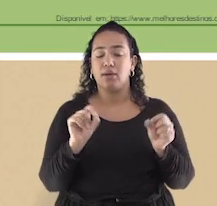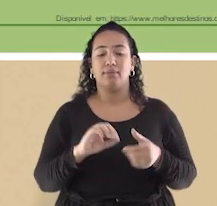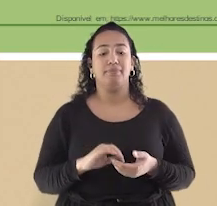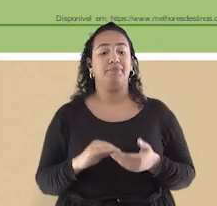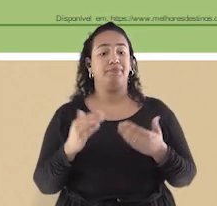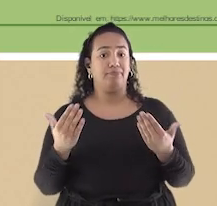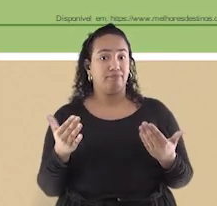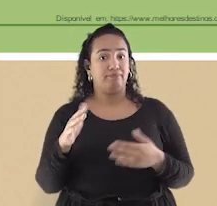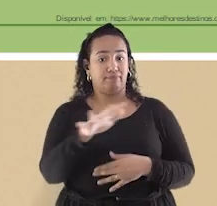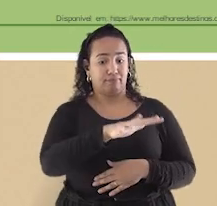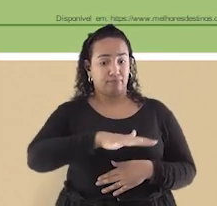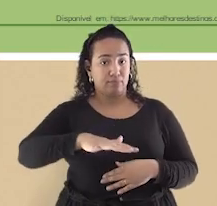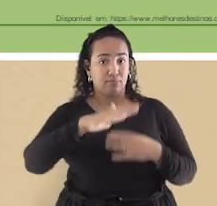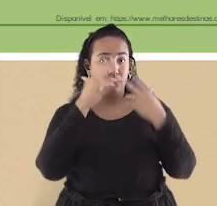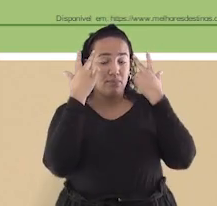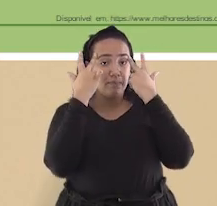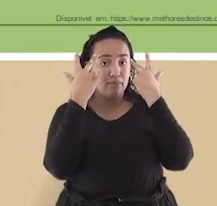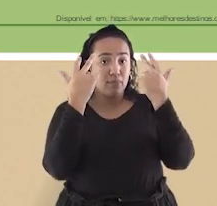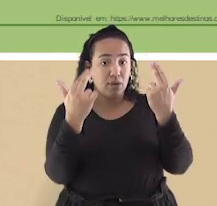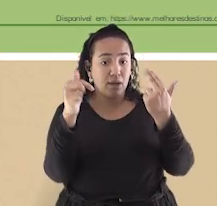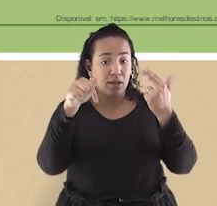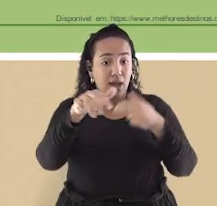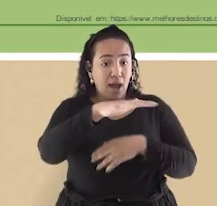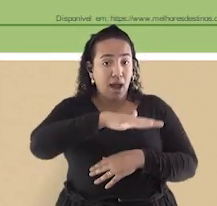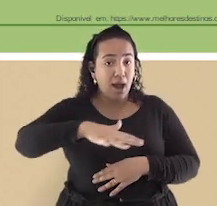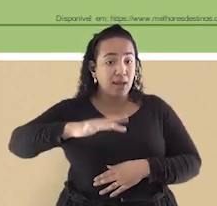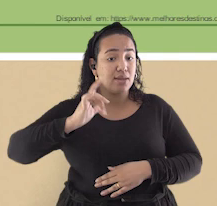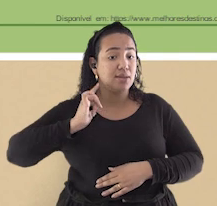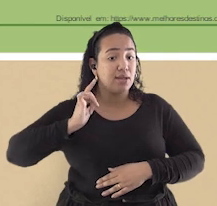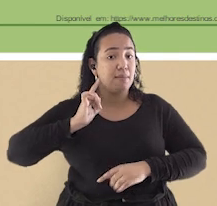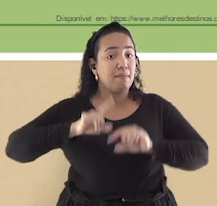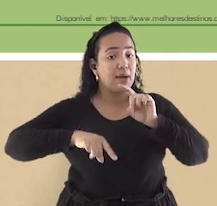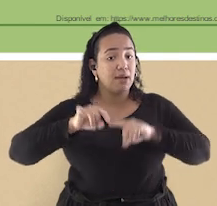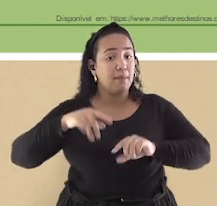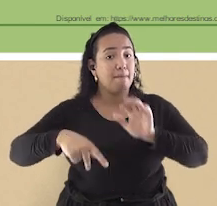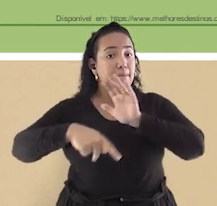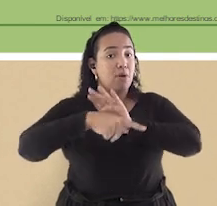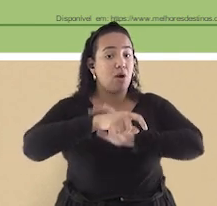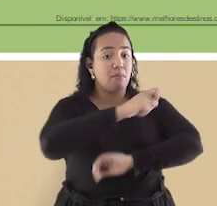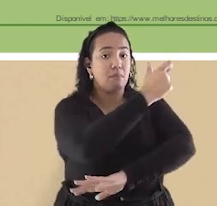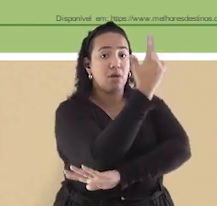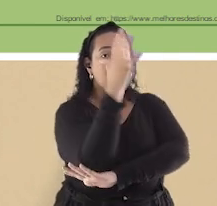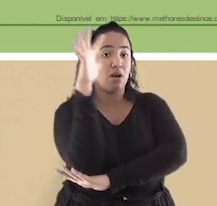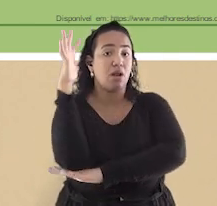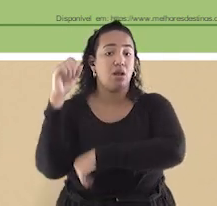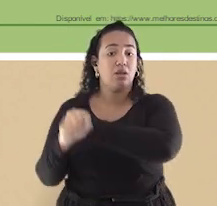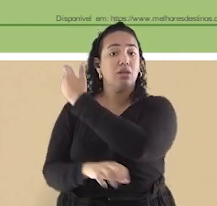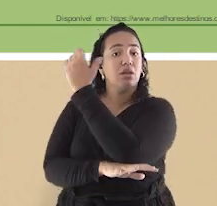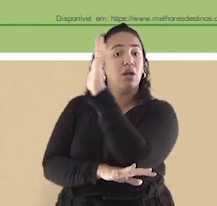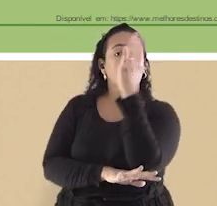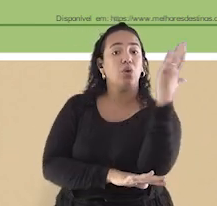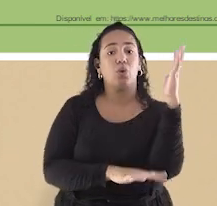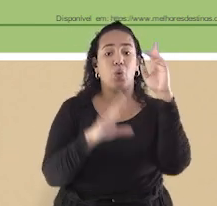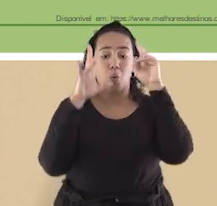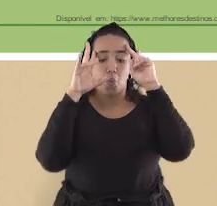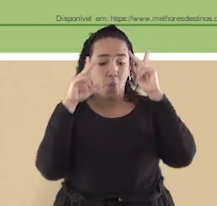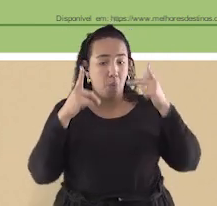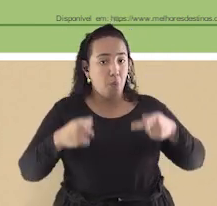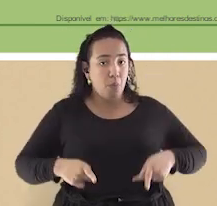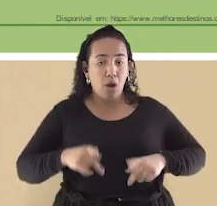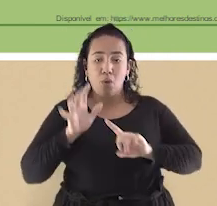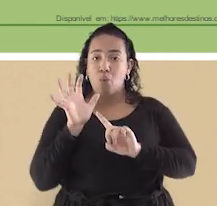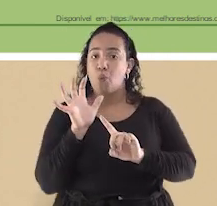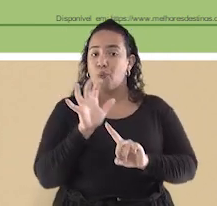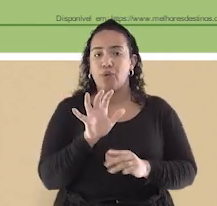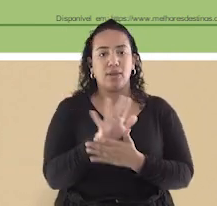espaço natural é aquele espaço que apresenta recursos da natureza e não sofreu alterações causadas pelos seres